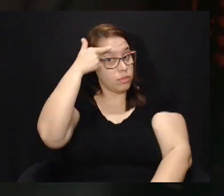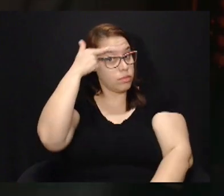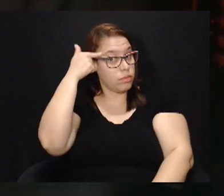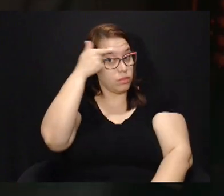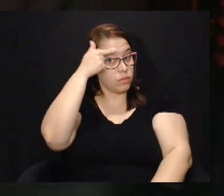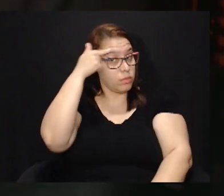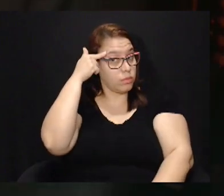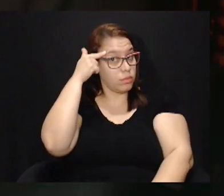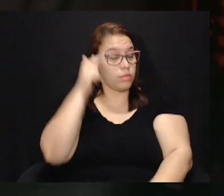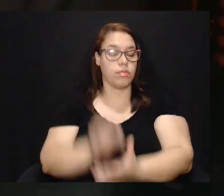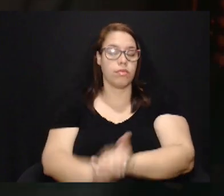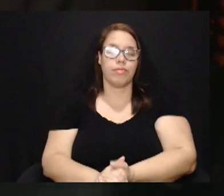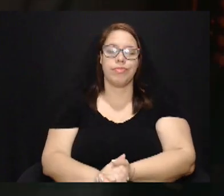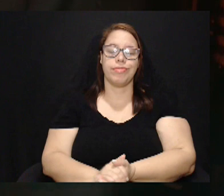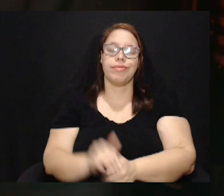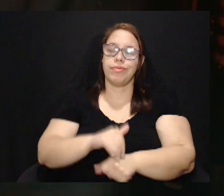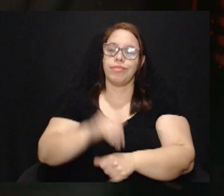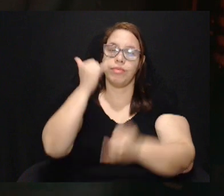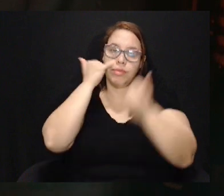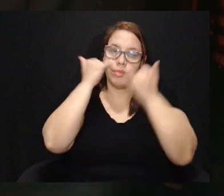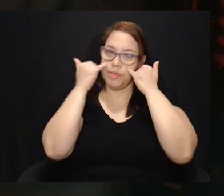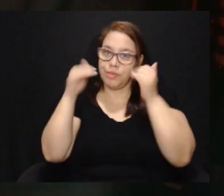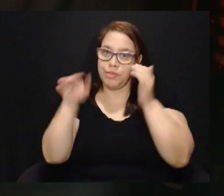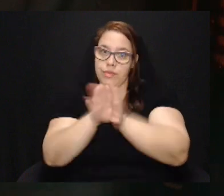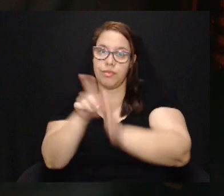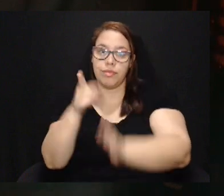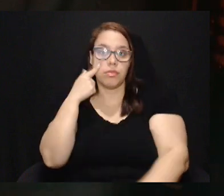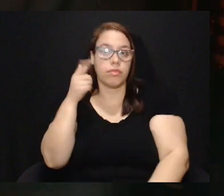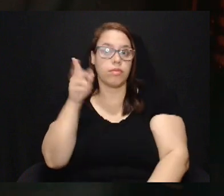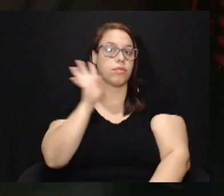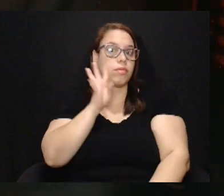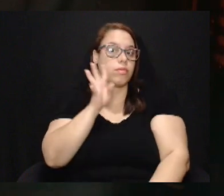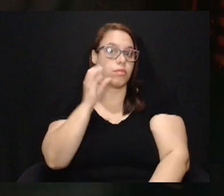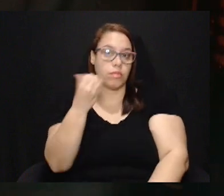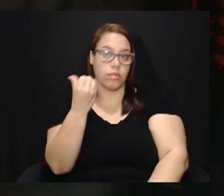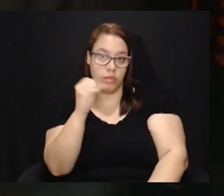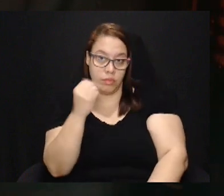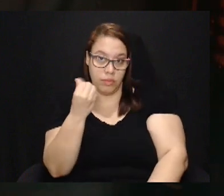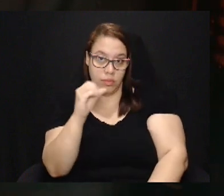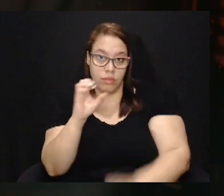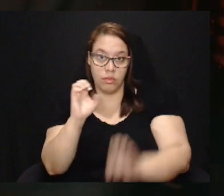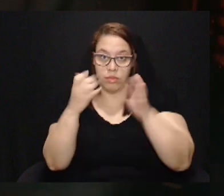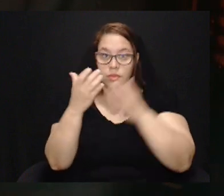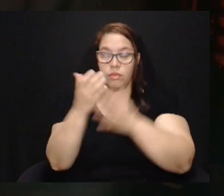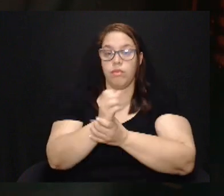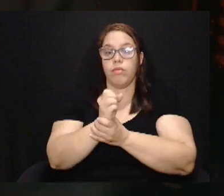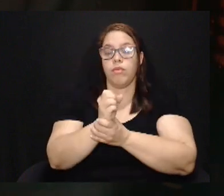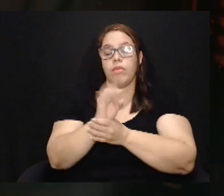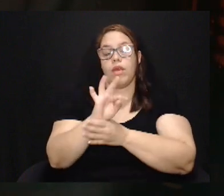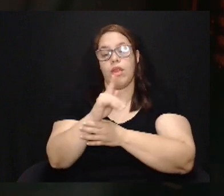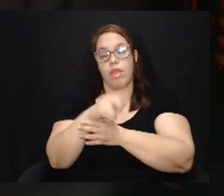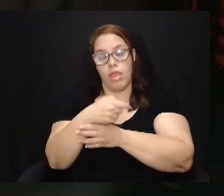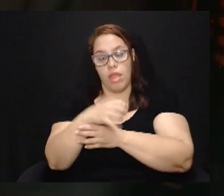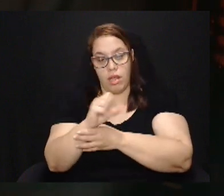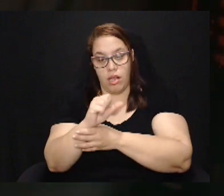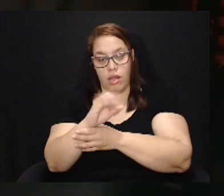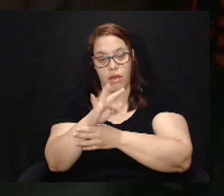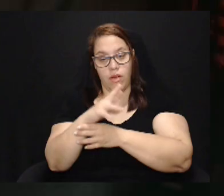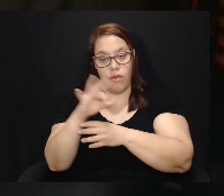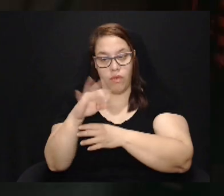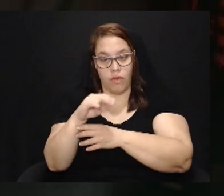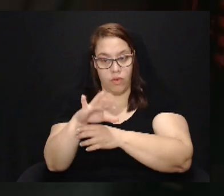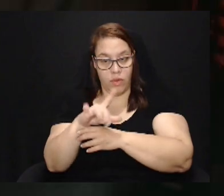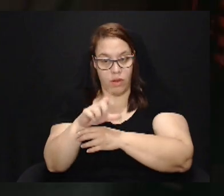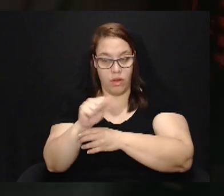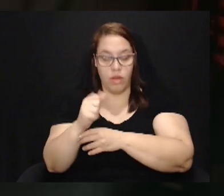lá, mais informação chegando. Olha só que legal, a 6ª edição da Taça das Favelas em Campinas já tem datas, viu? Os